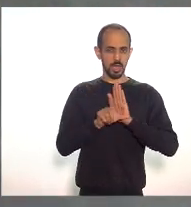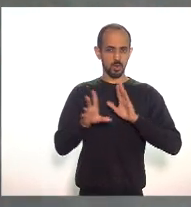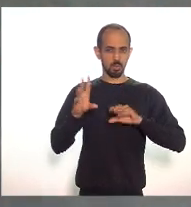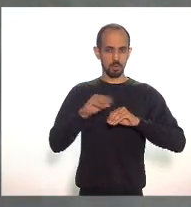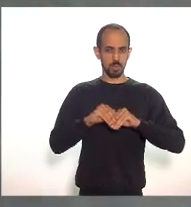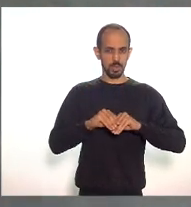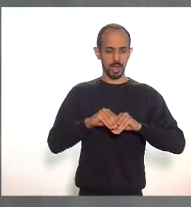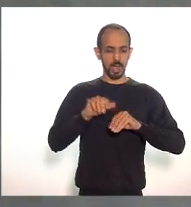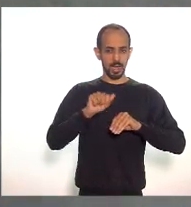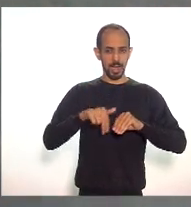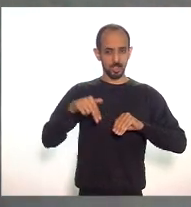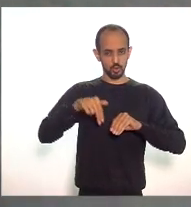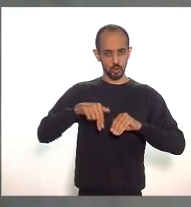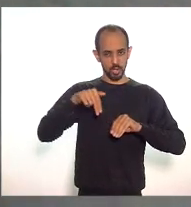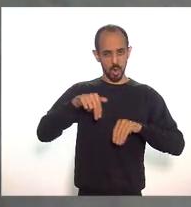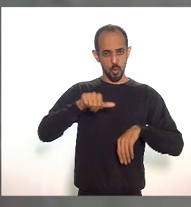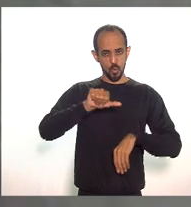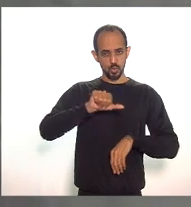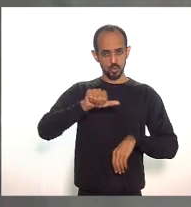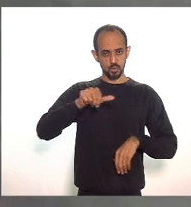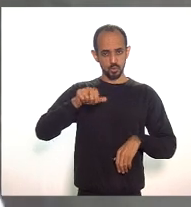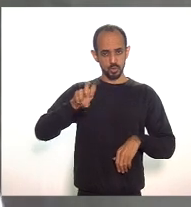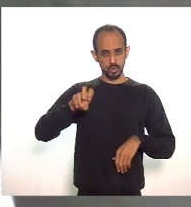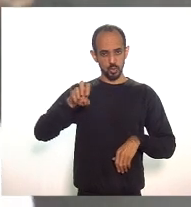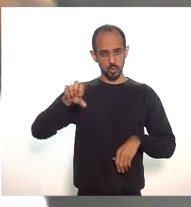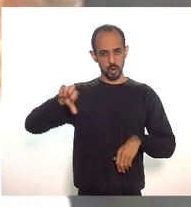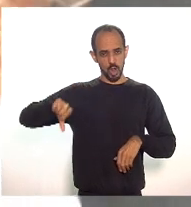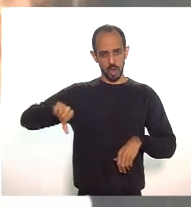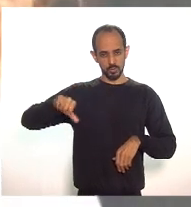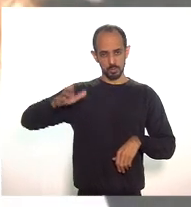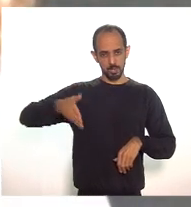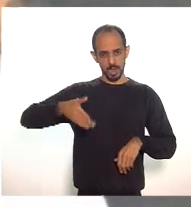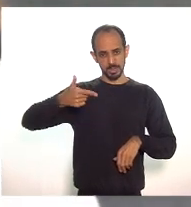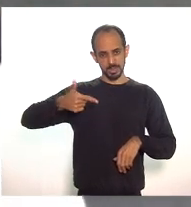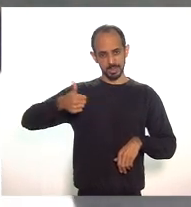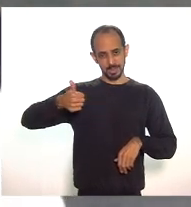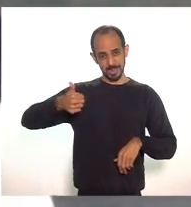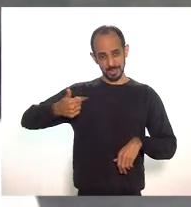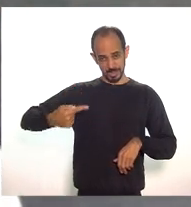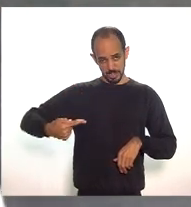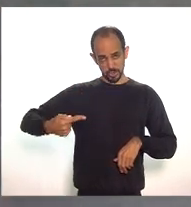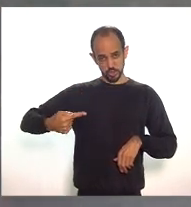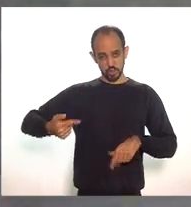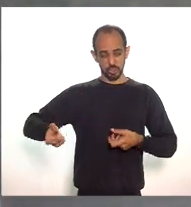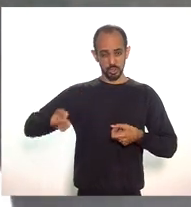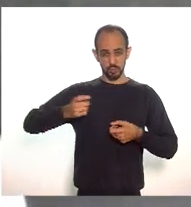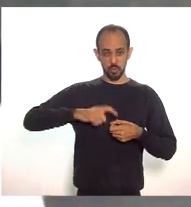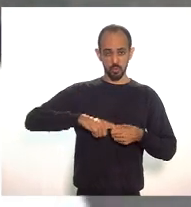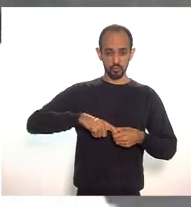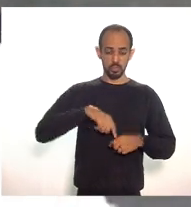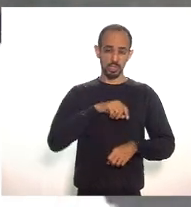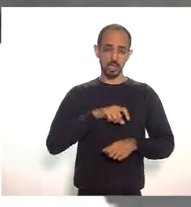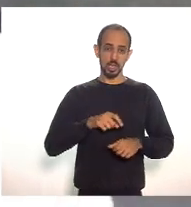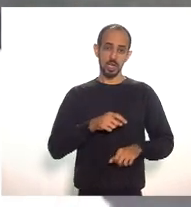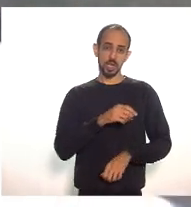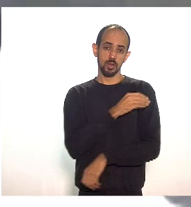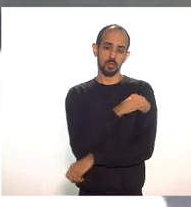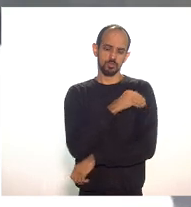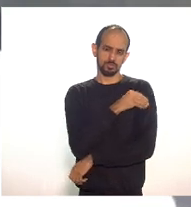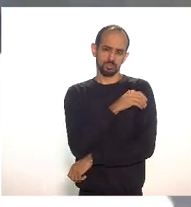Nacional 159 de 17 ela é lei que previa a Adesão do rio o regime de recuperação fiscal